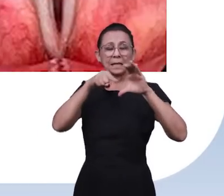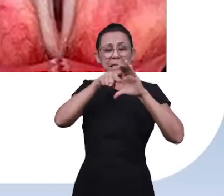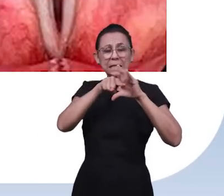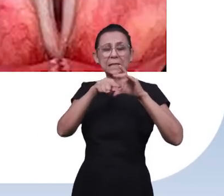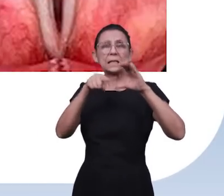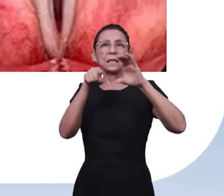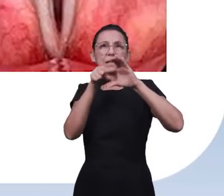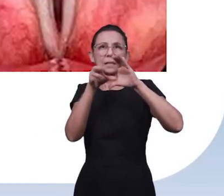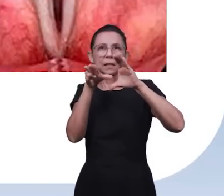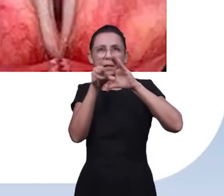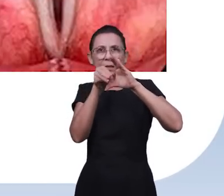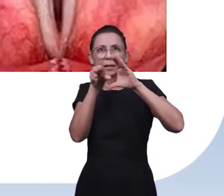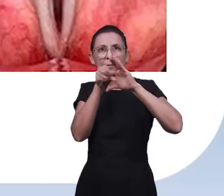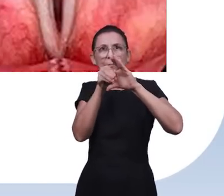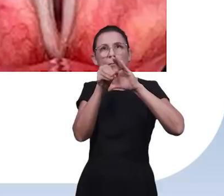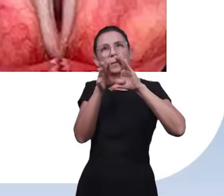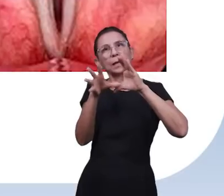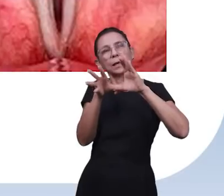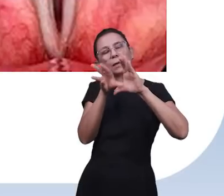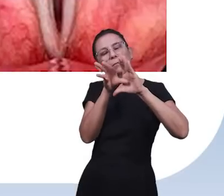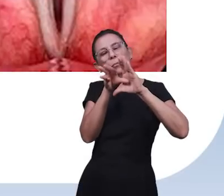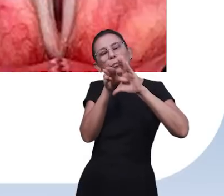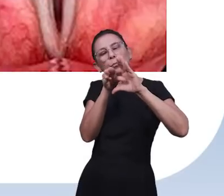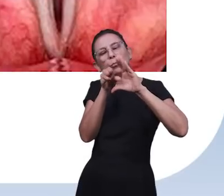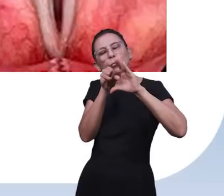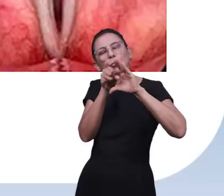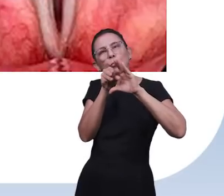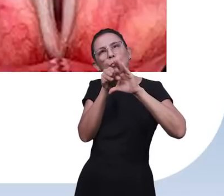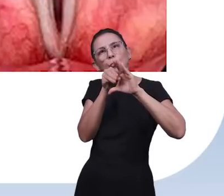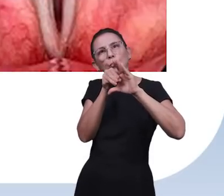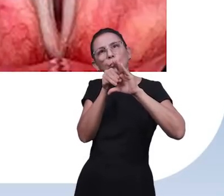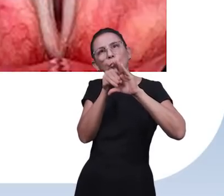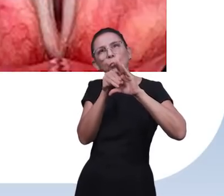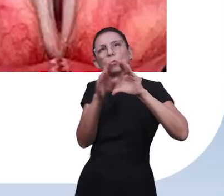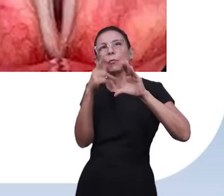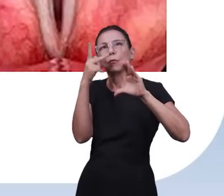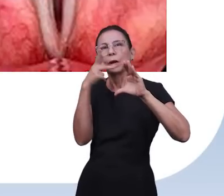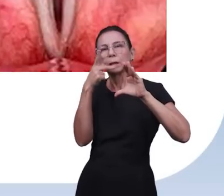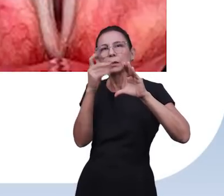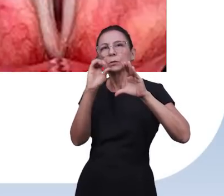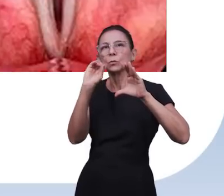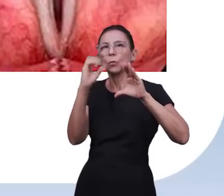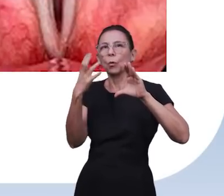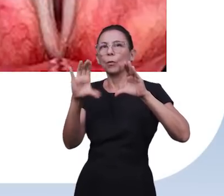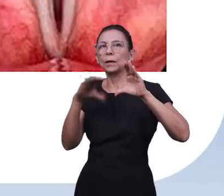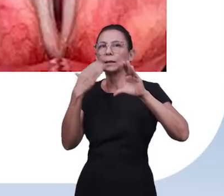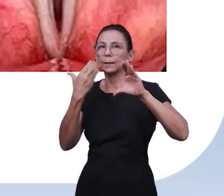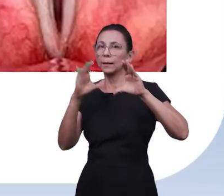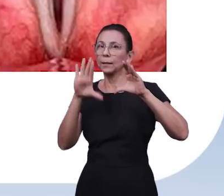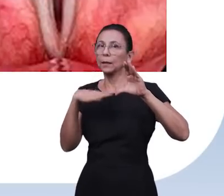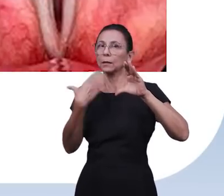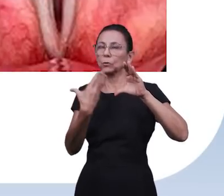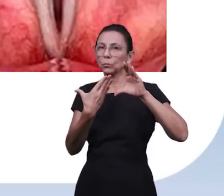em fechamento, eu estou falando ou cantando. É o momento da